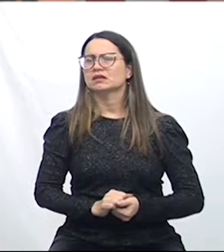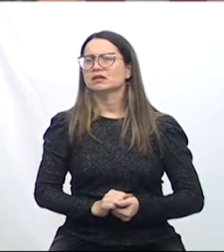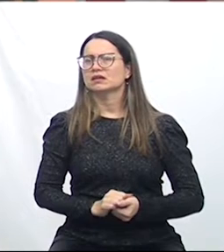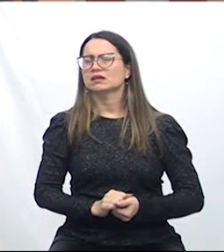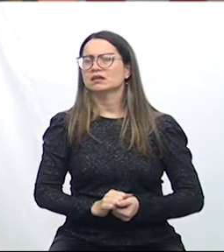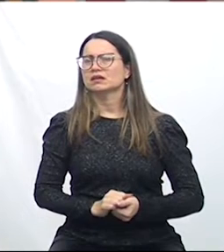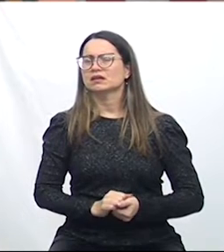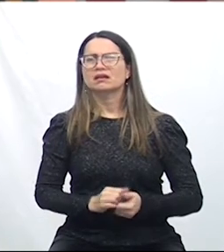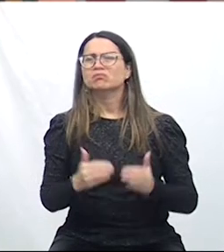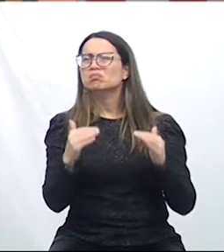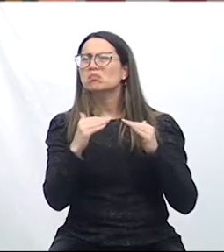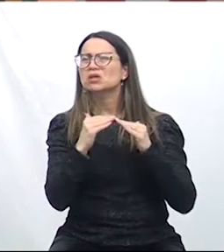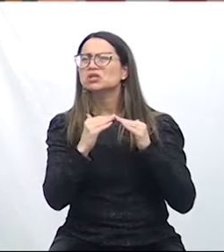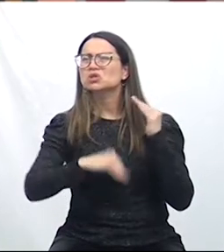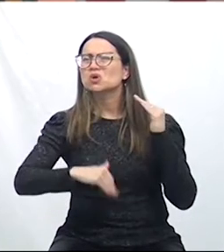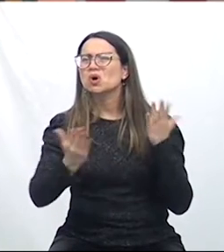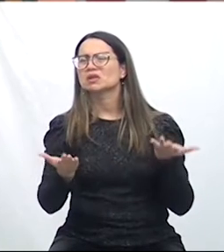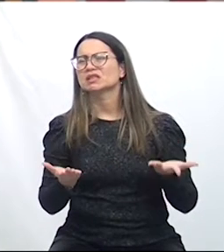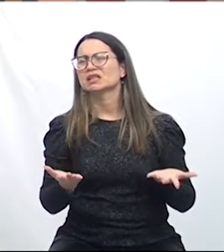Um absurdo